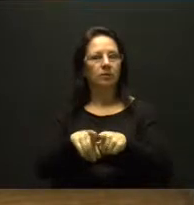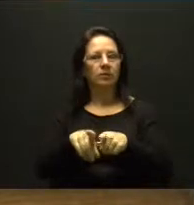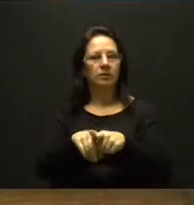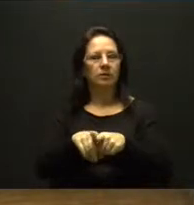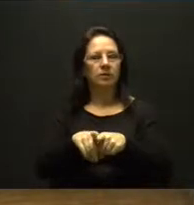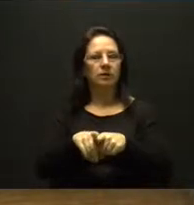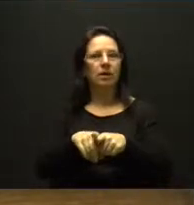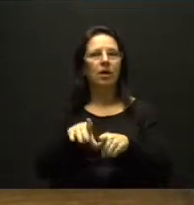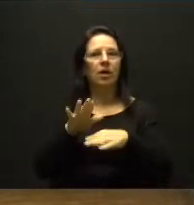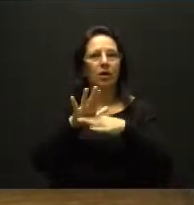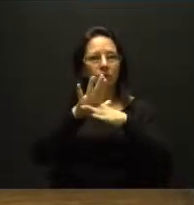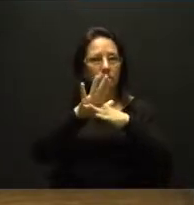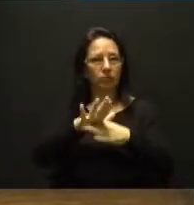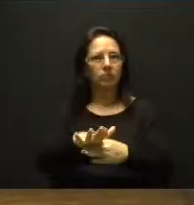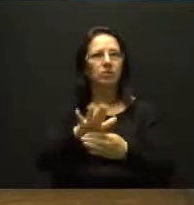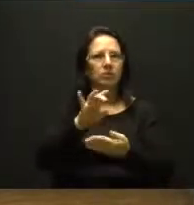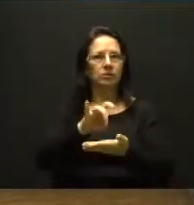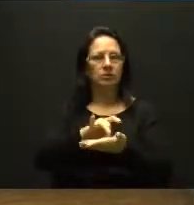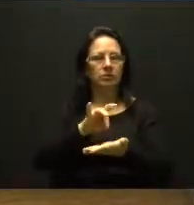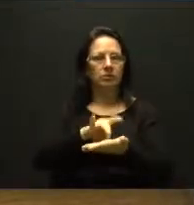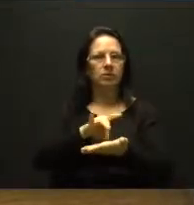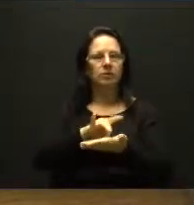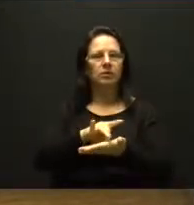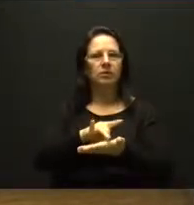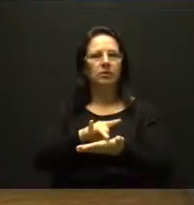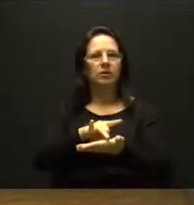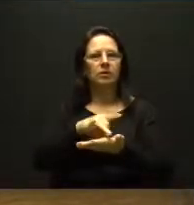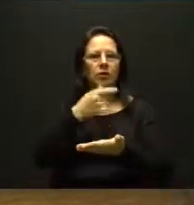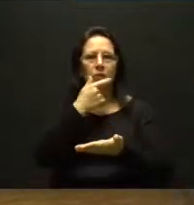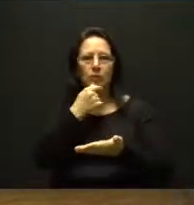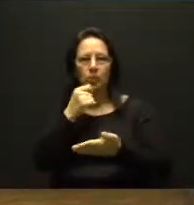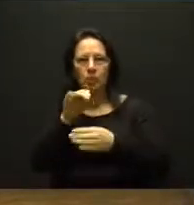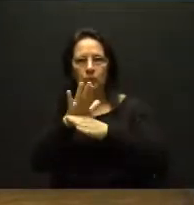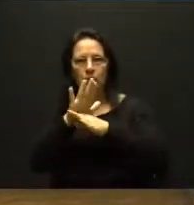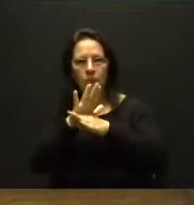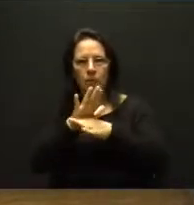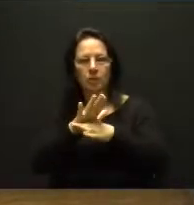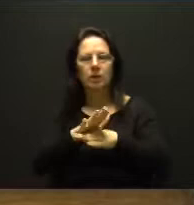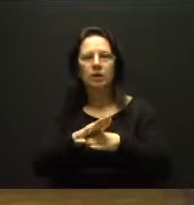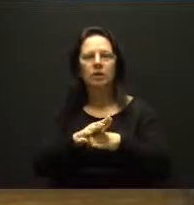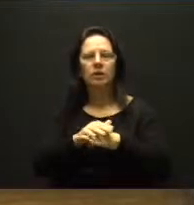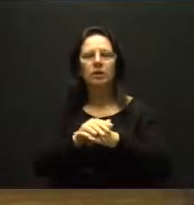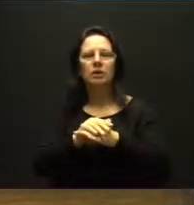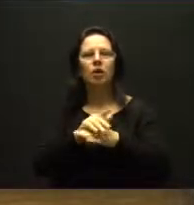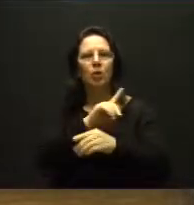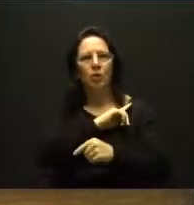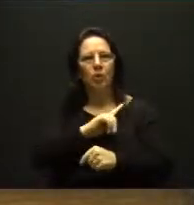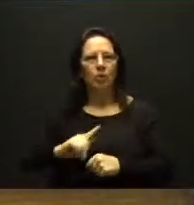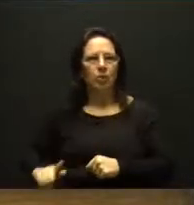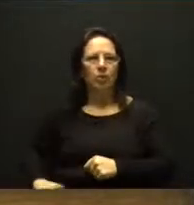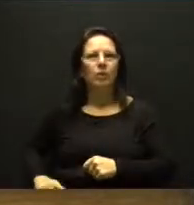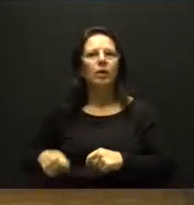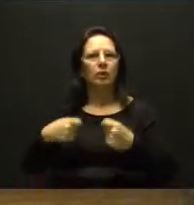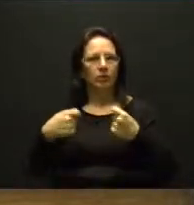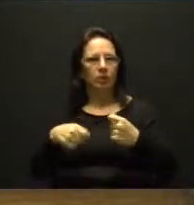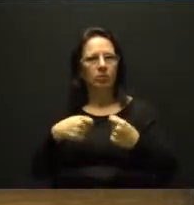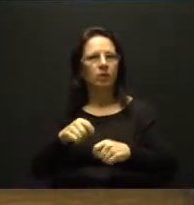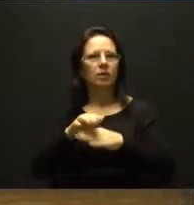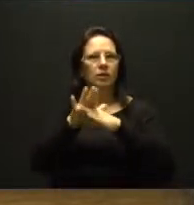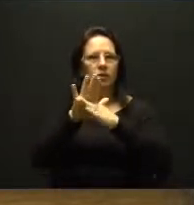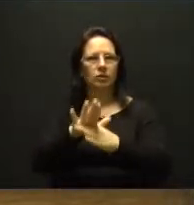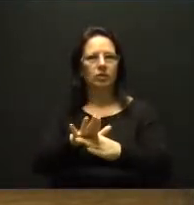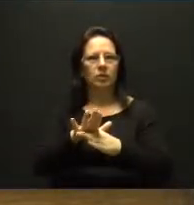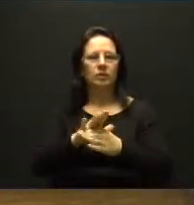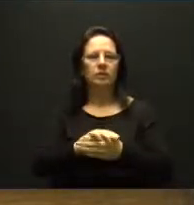se ele está colaborando ele está ajudando o governo também precisa ter ajudado e ajudado nada de